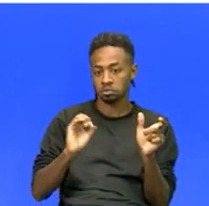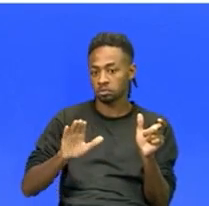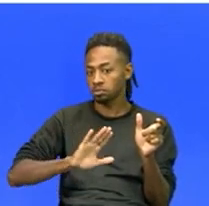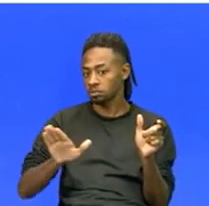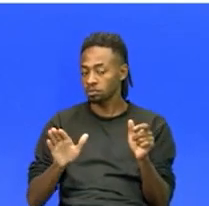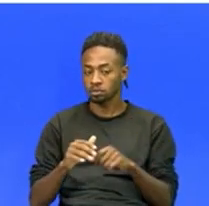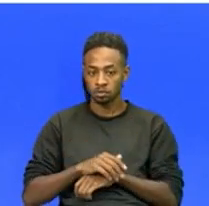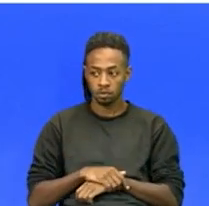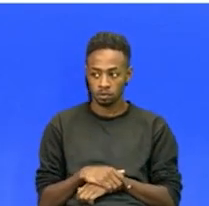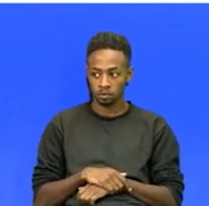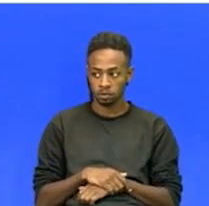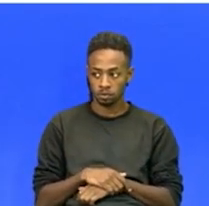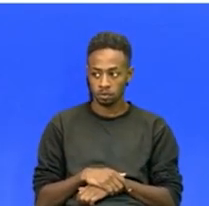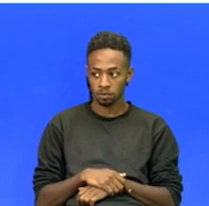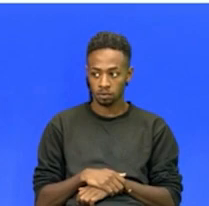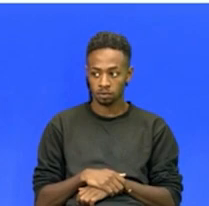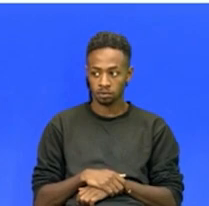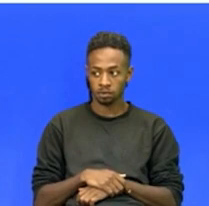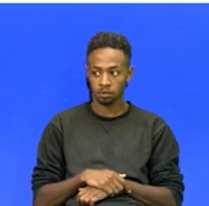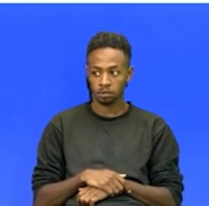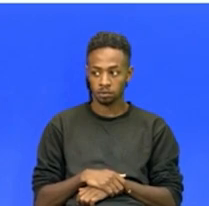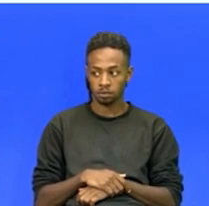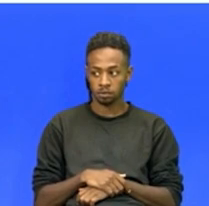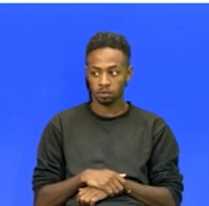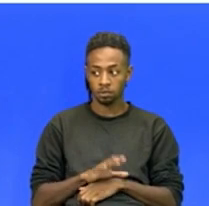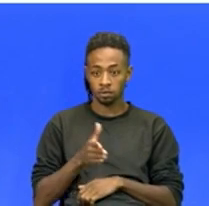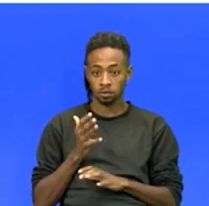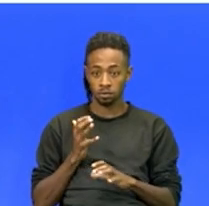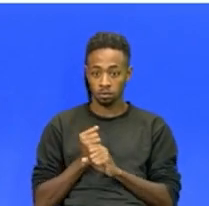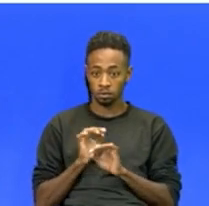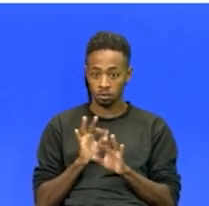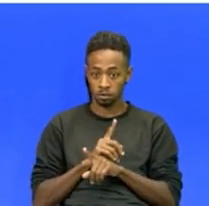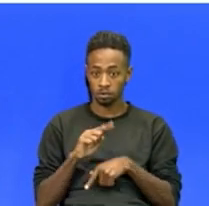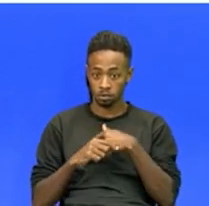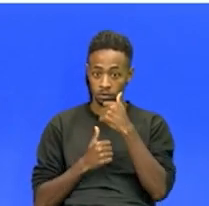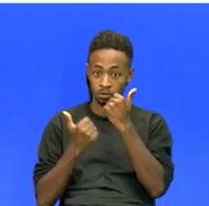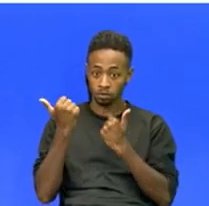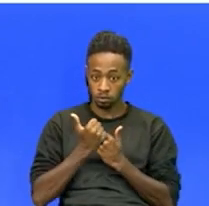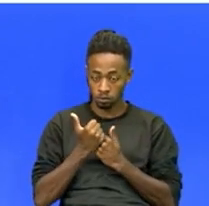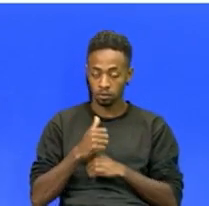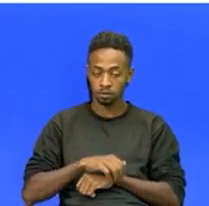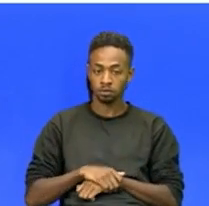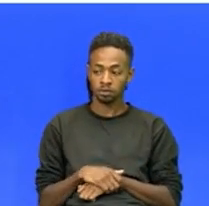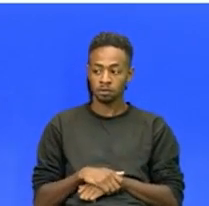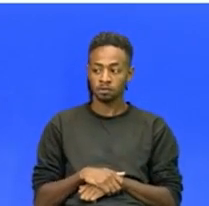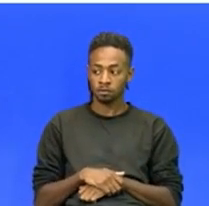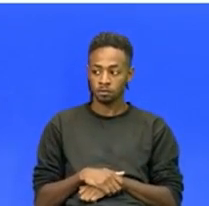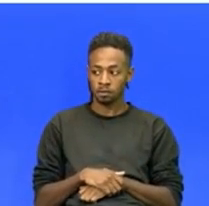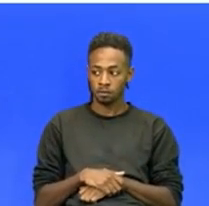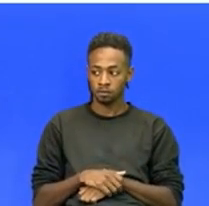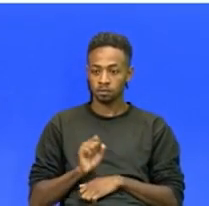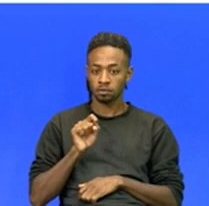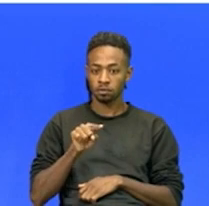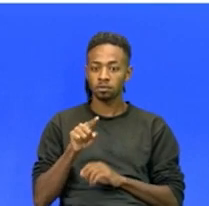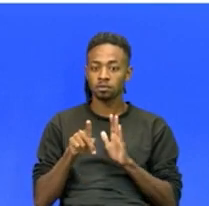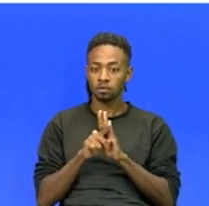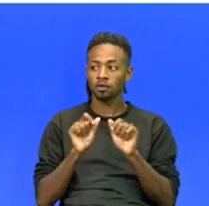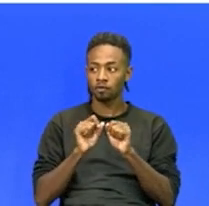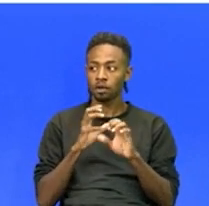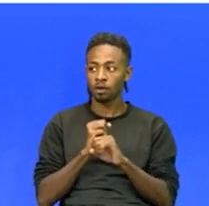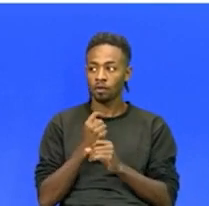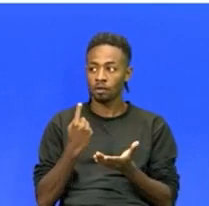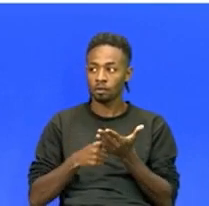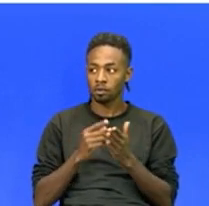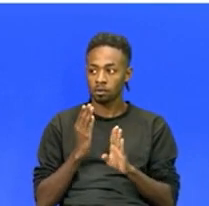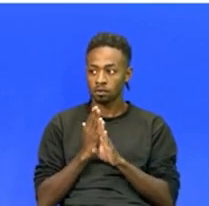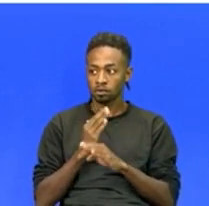Já tivemos aqui 2, né? Então, já está calculado. Quando a gente substitui finalmente, né, no ponto onde a gente vai fazer o